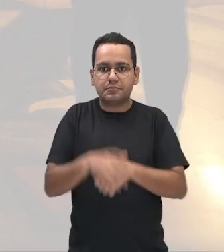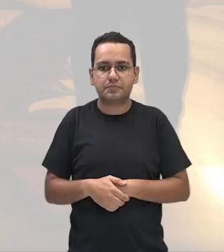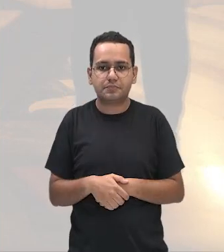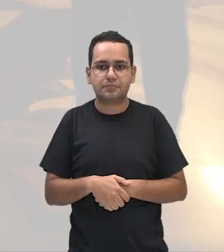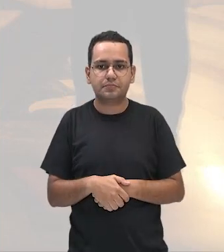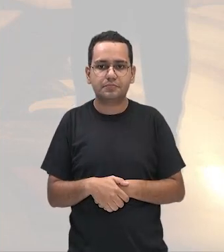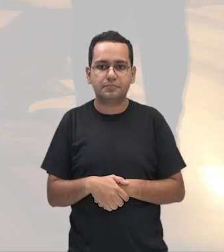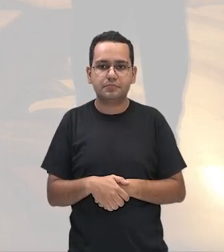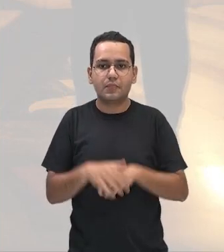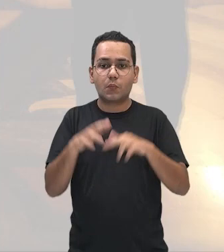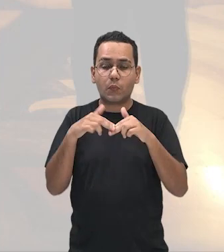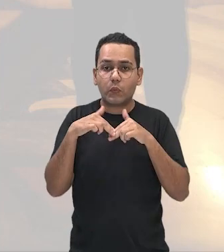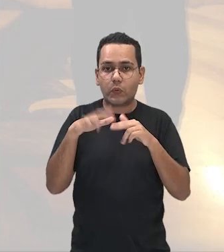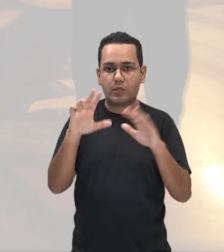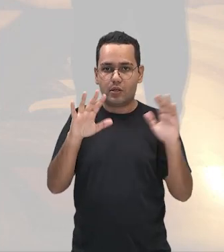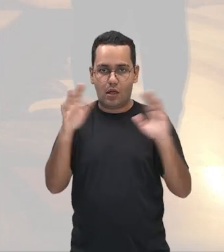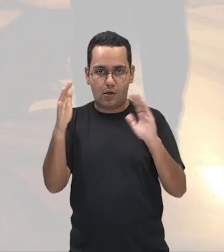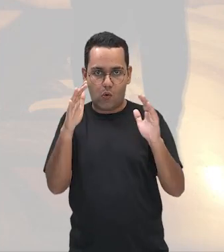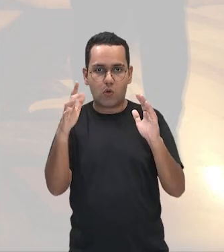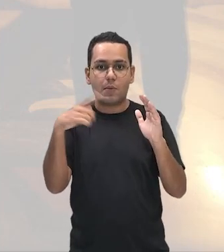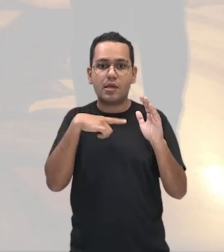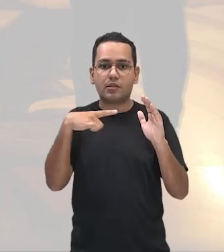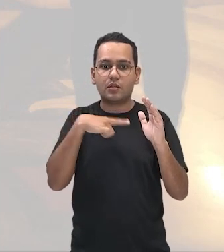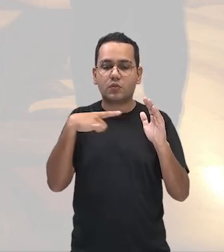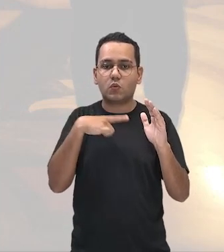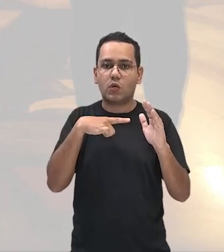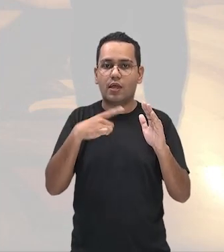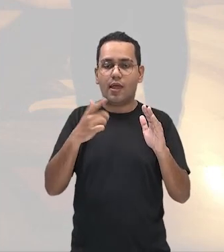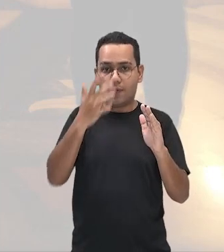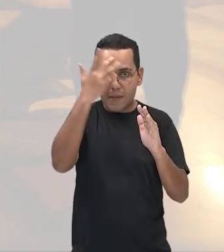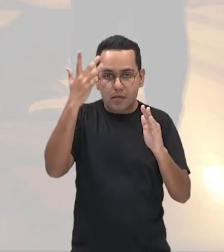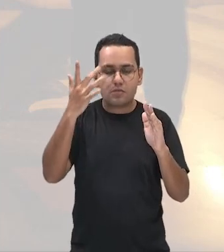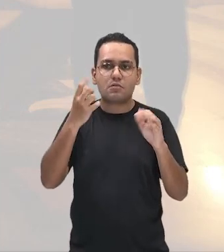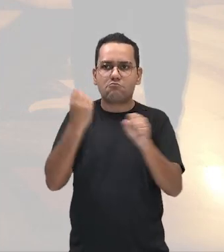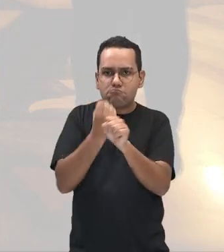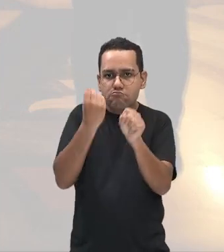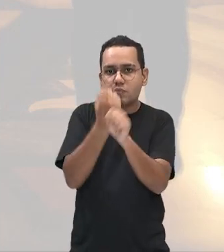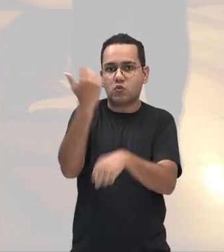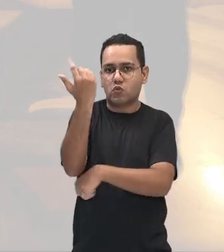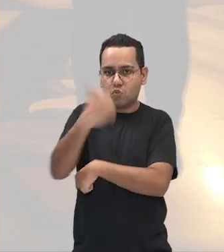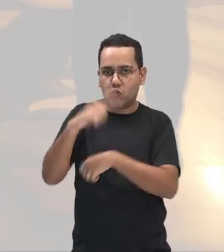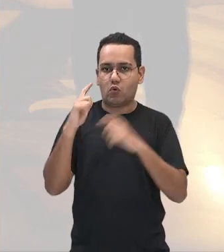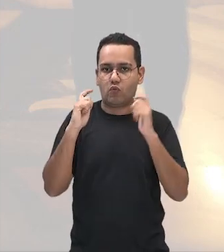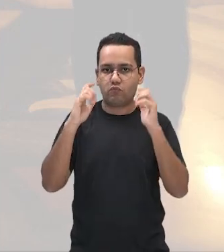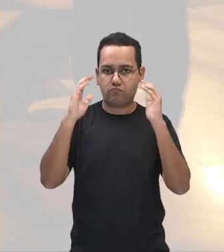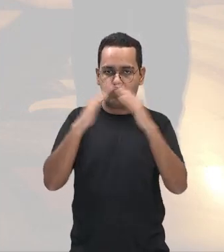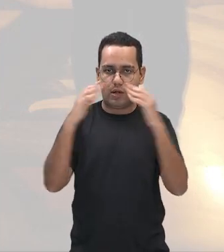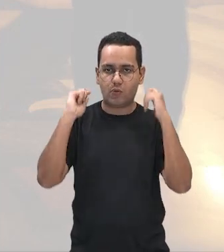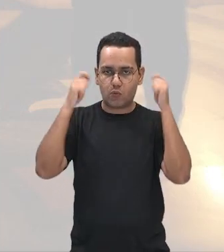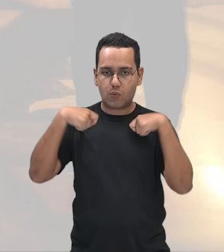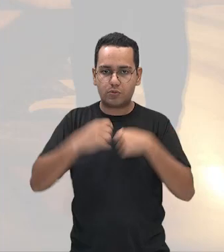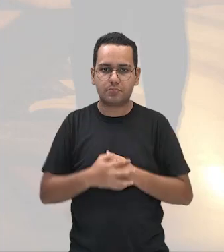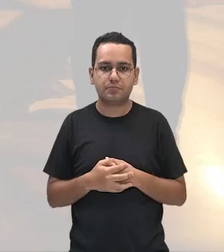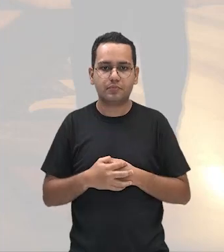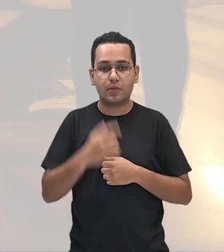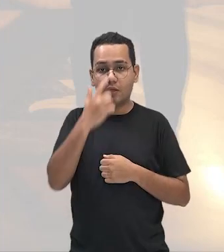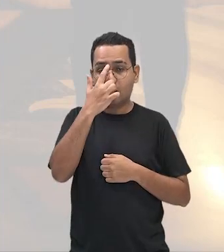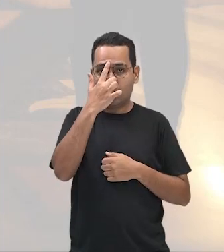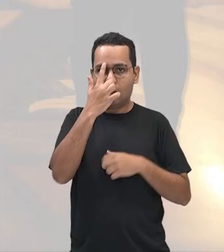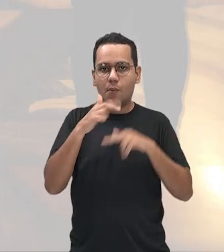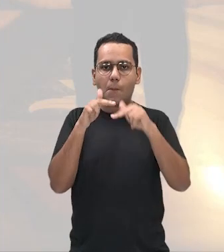vezes, seus monges tornaram a reconstruí-lo. Essa mesma ordem, no começo do século XIV,